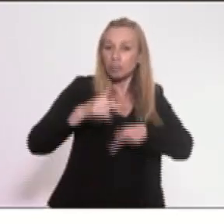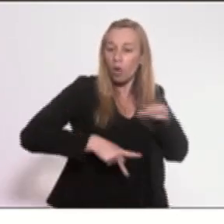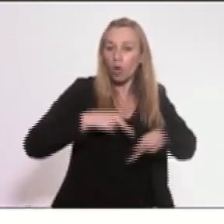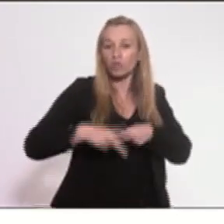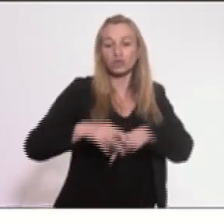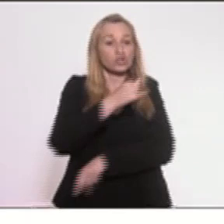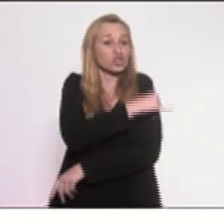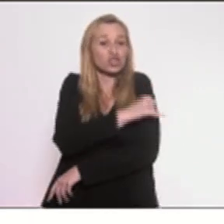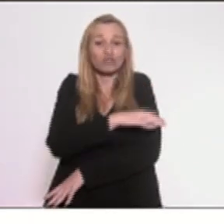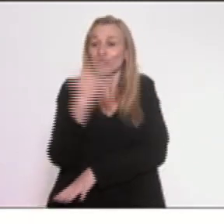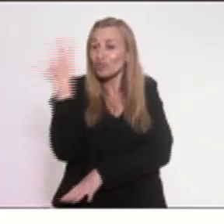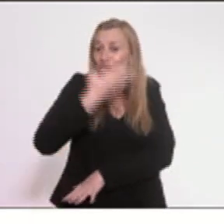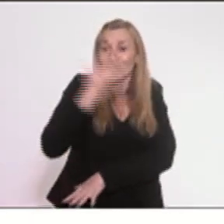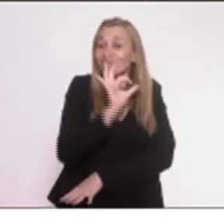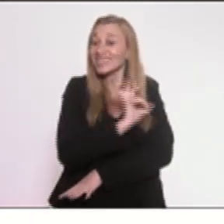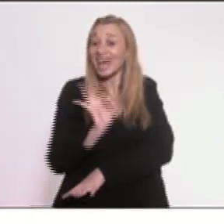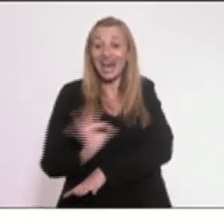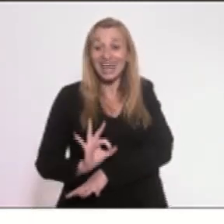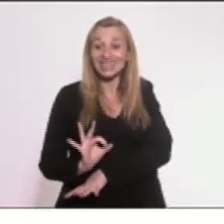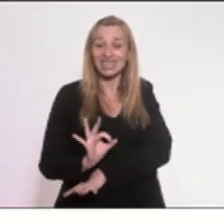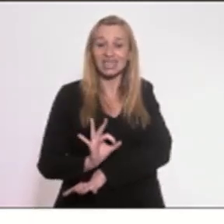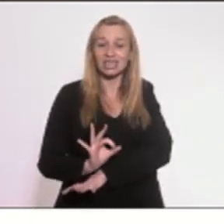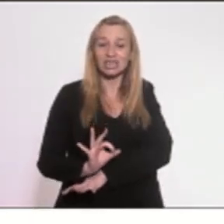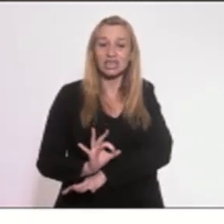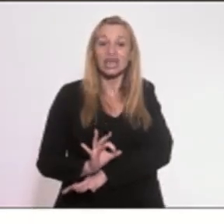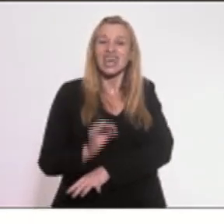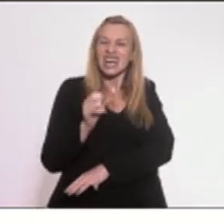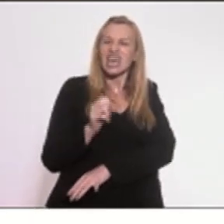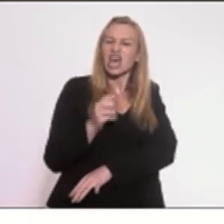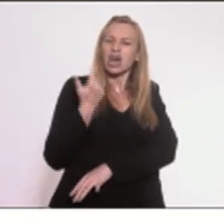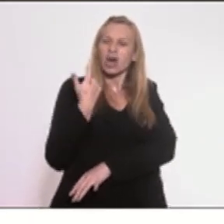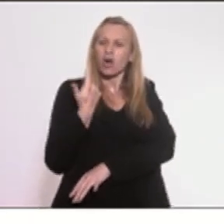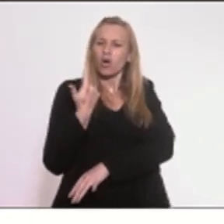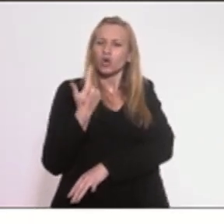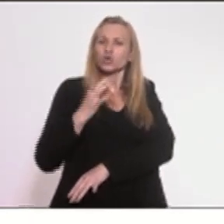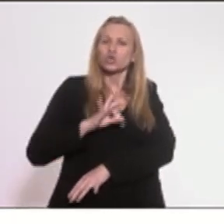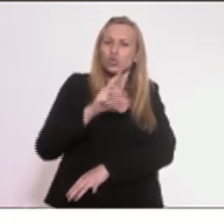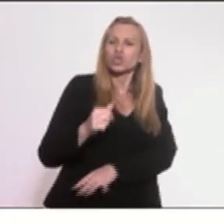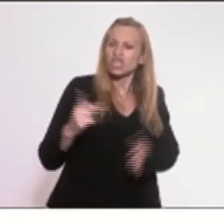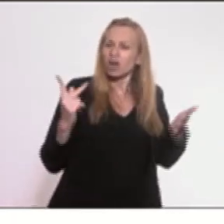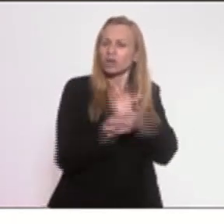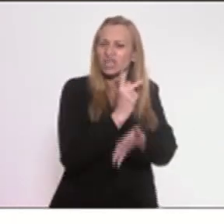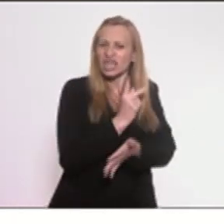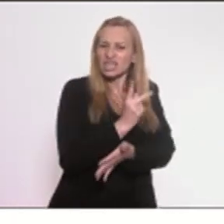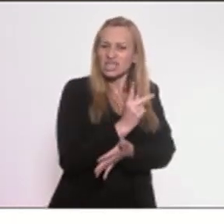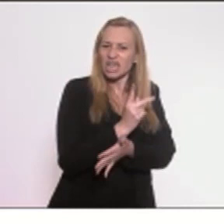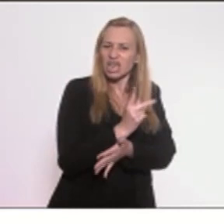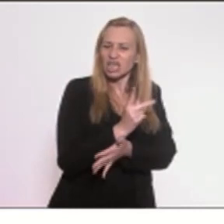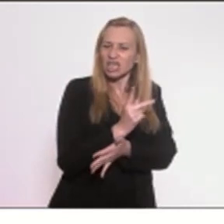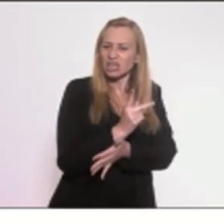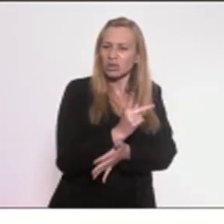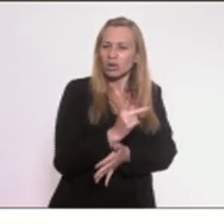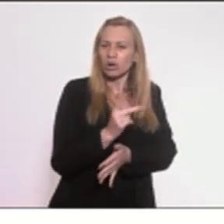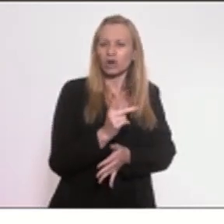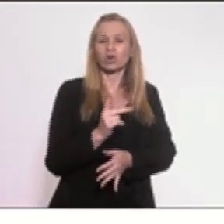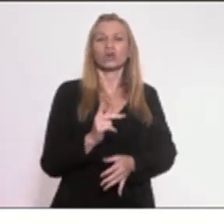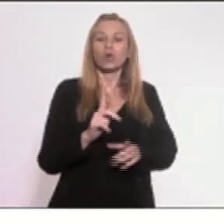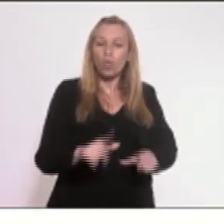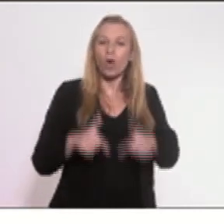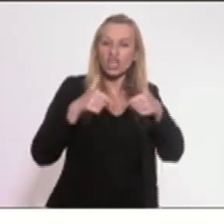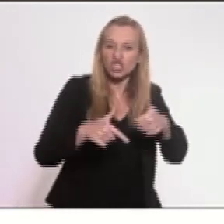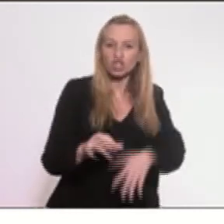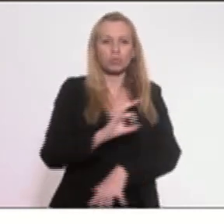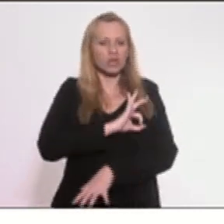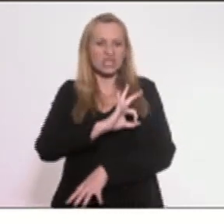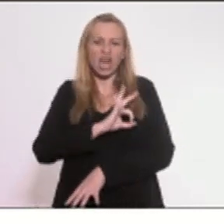vemos qualquer efetividade. Será que o sucesso dessas operações são o número de corpos espalhados pelo